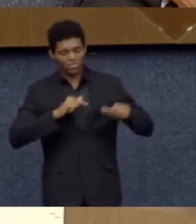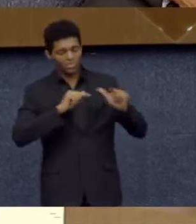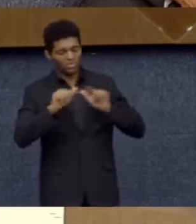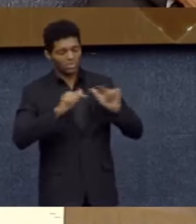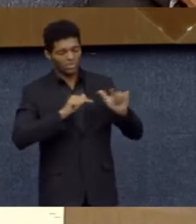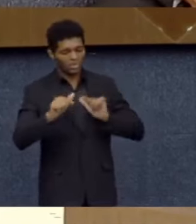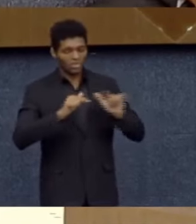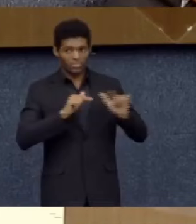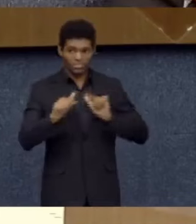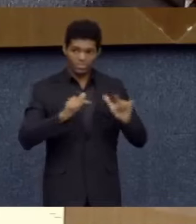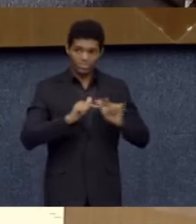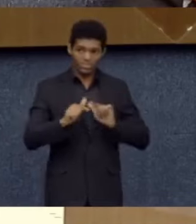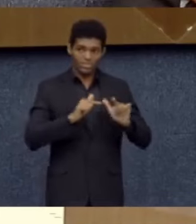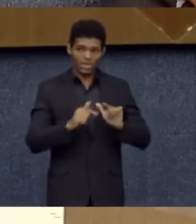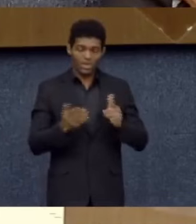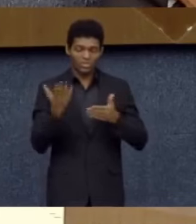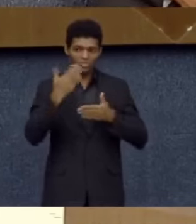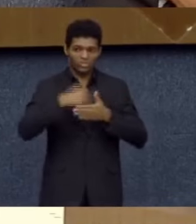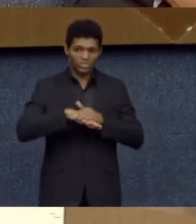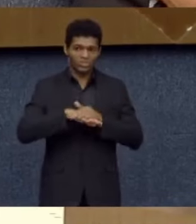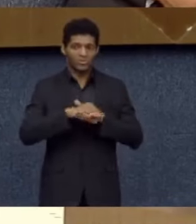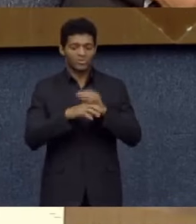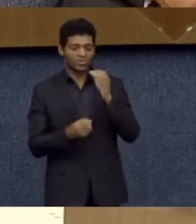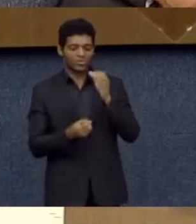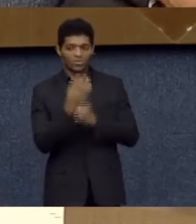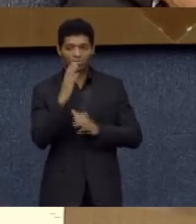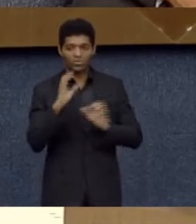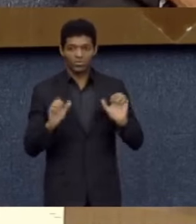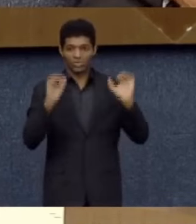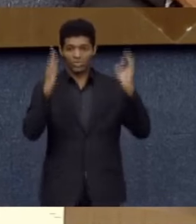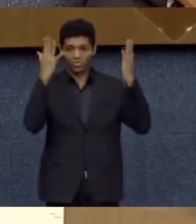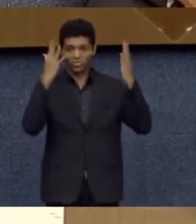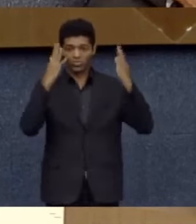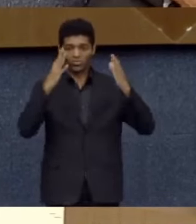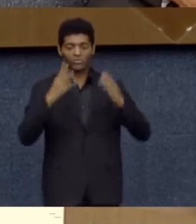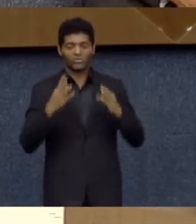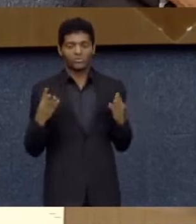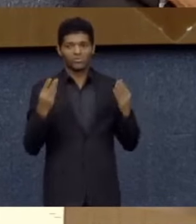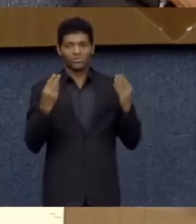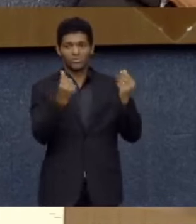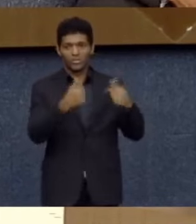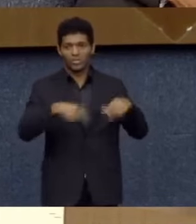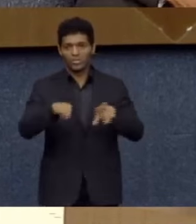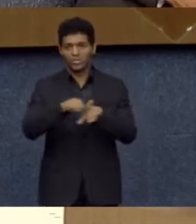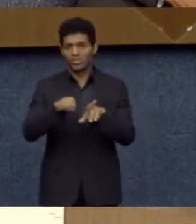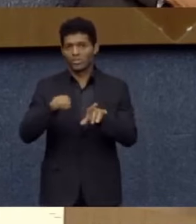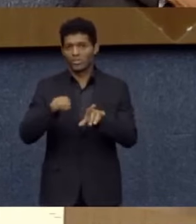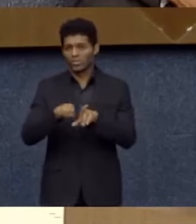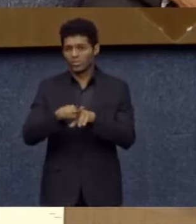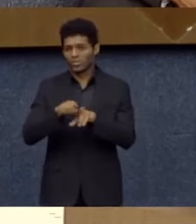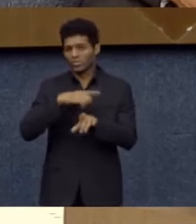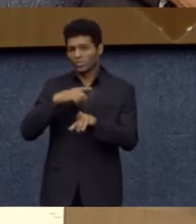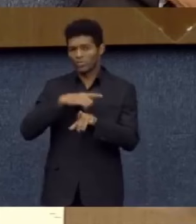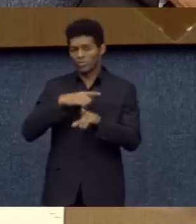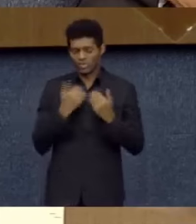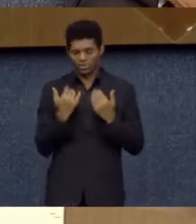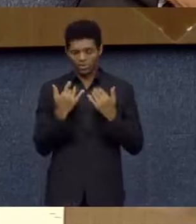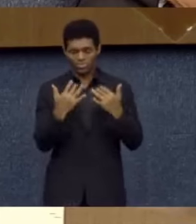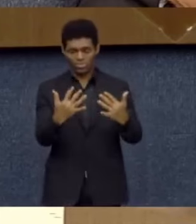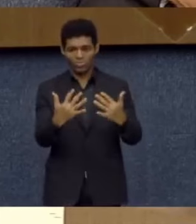e competente na promoção de eventos de alta qualidade, e atrai um público exigente e